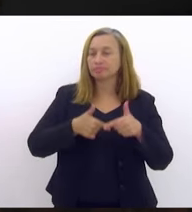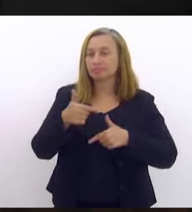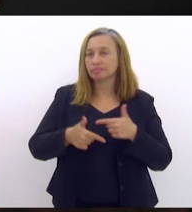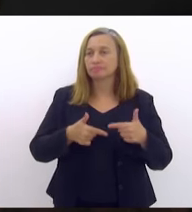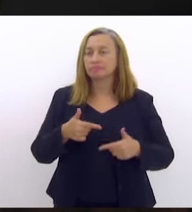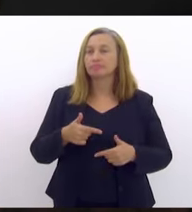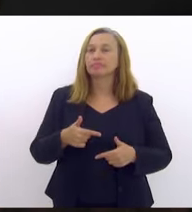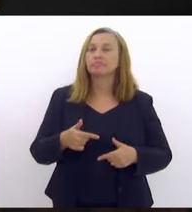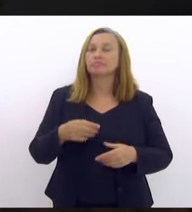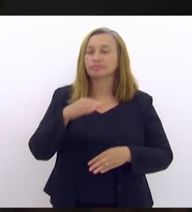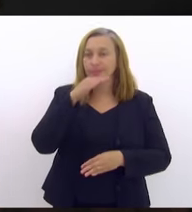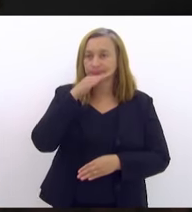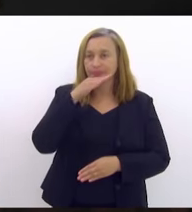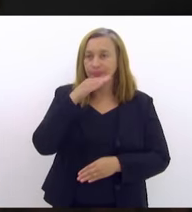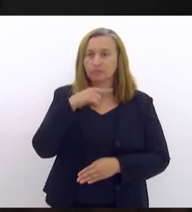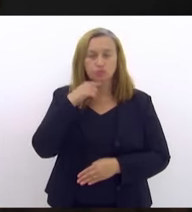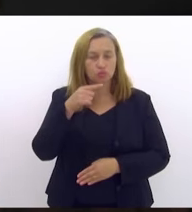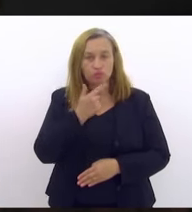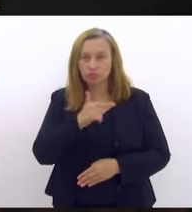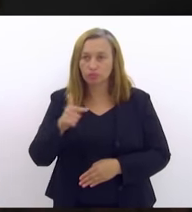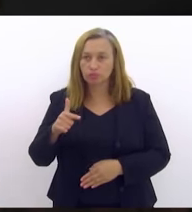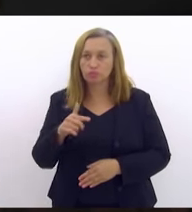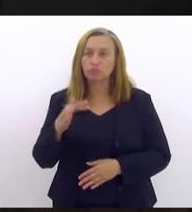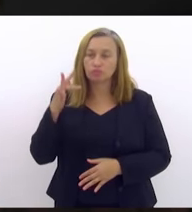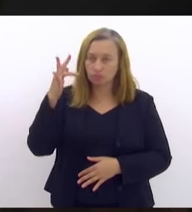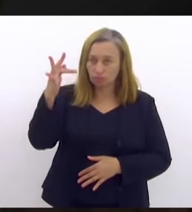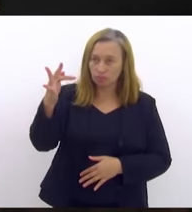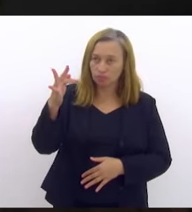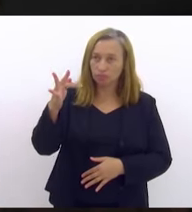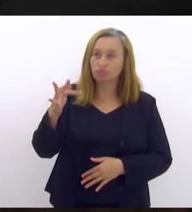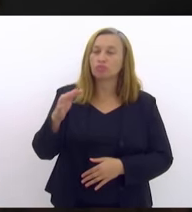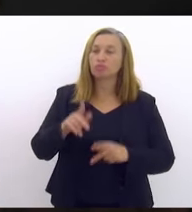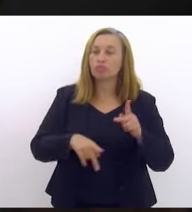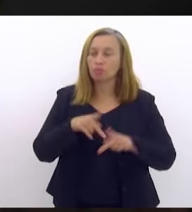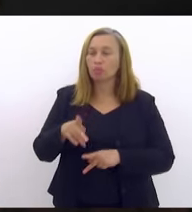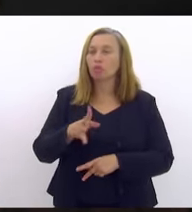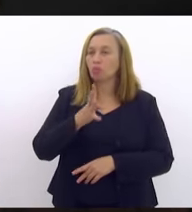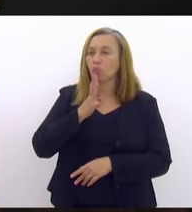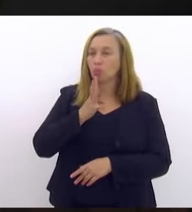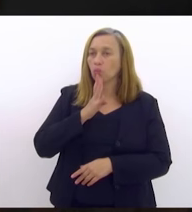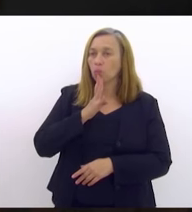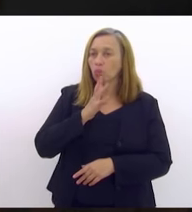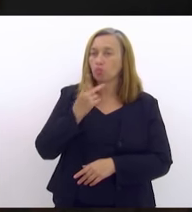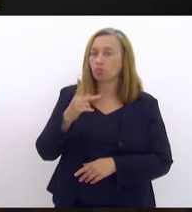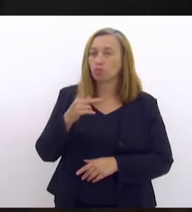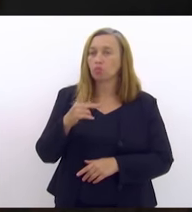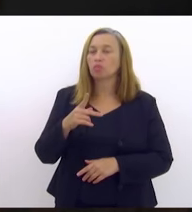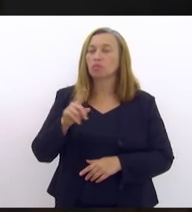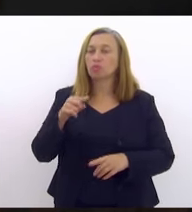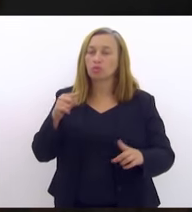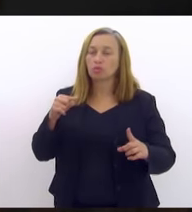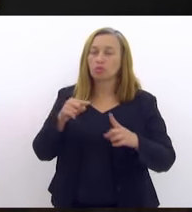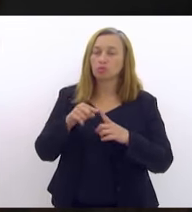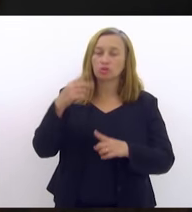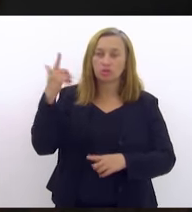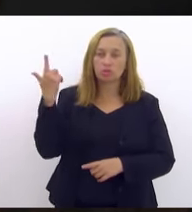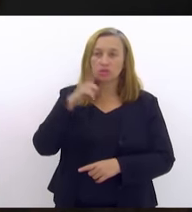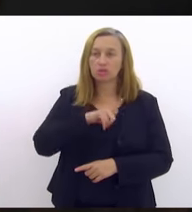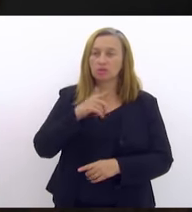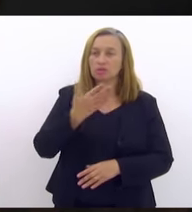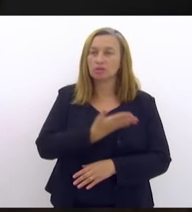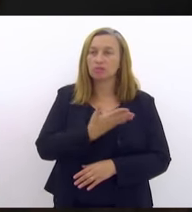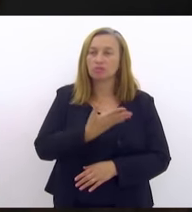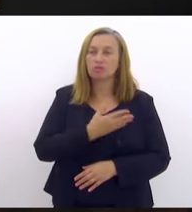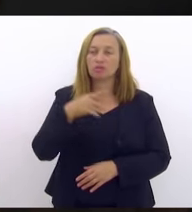por Mangaratiba e eu não tenho dúvida que no futuro a população vai reconhecer e você vai chegar no seu objetivo. Esse amigo é o